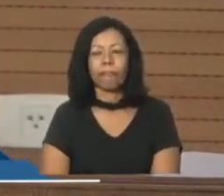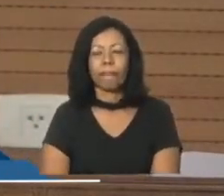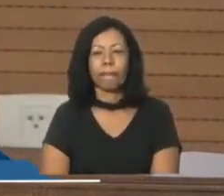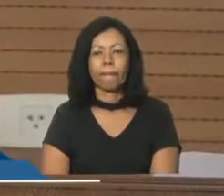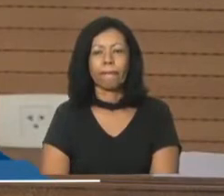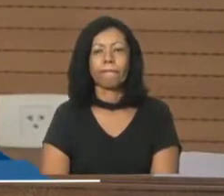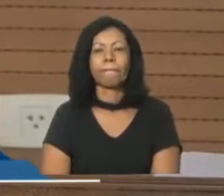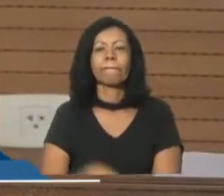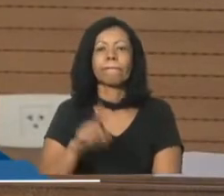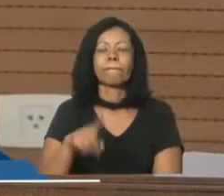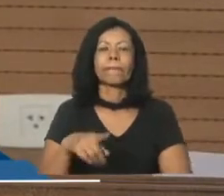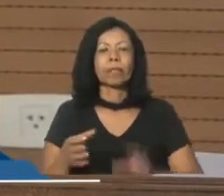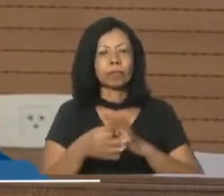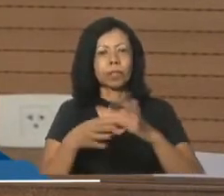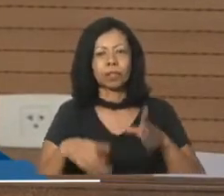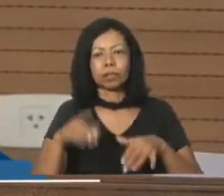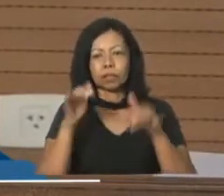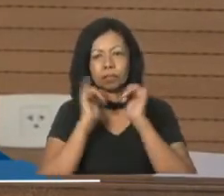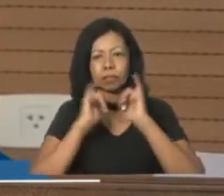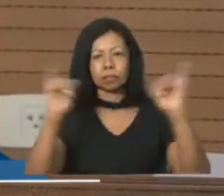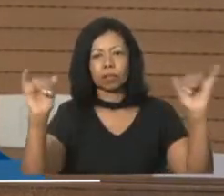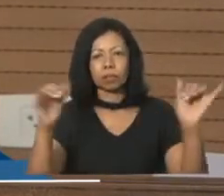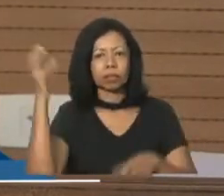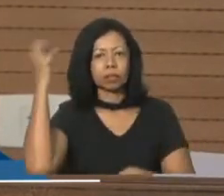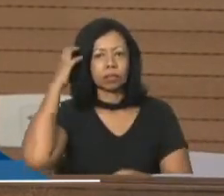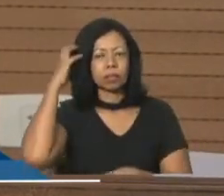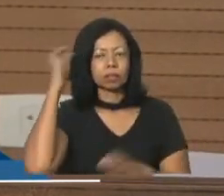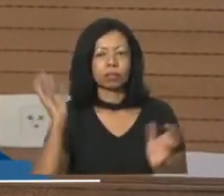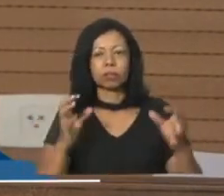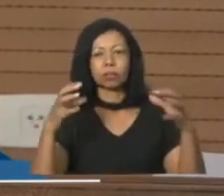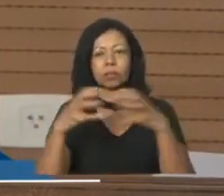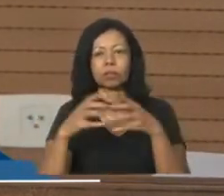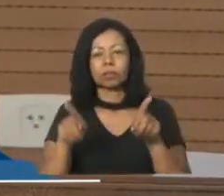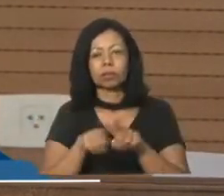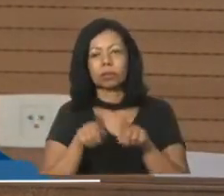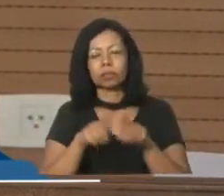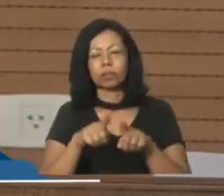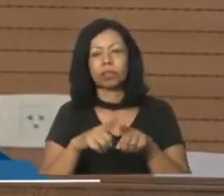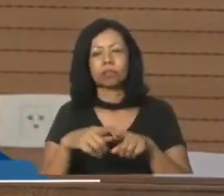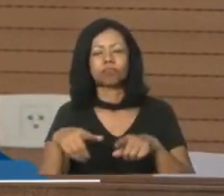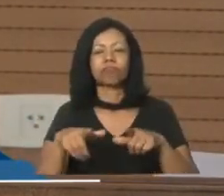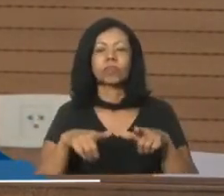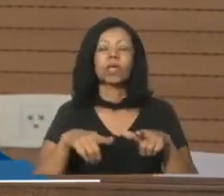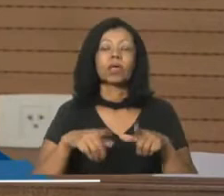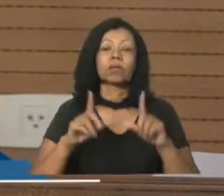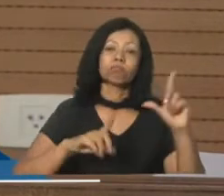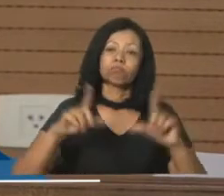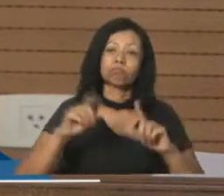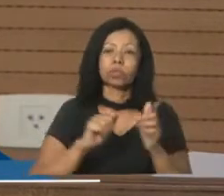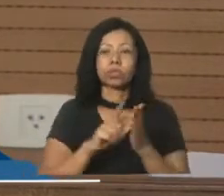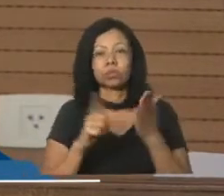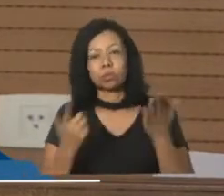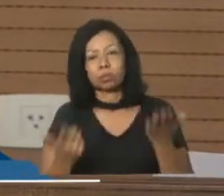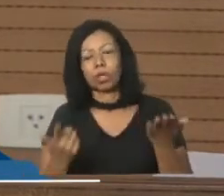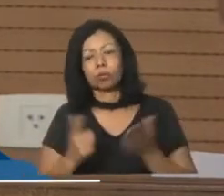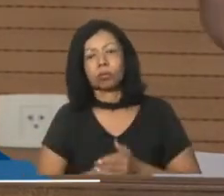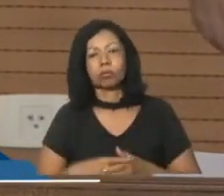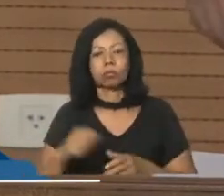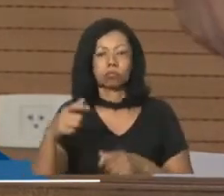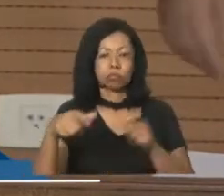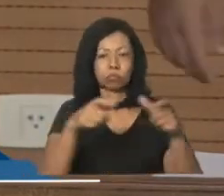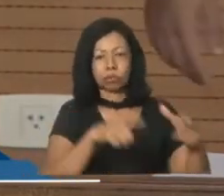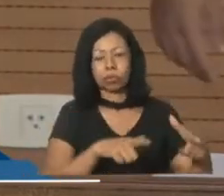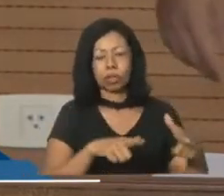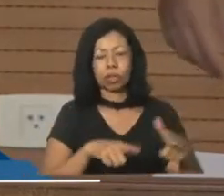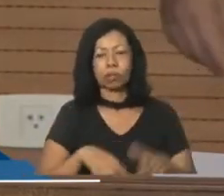Que o deliberado seja dado à ciência, às áreas comunitárias e à imprensa da região. Sala Dona Helena Melete